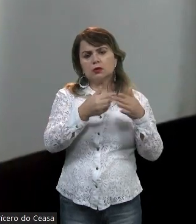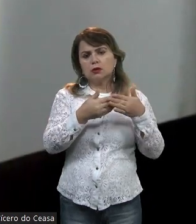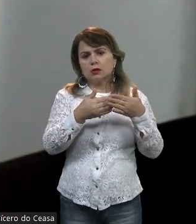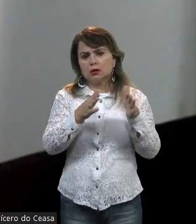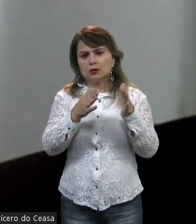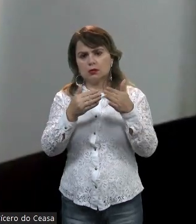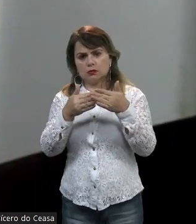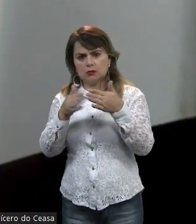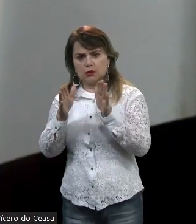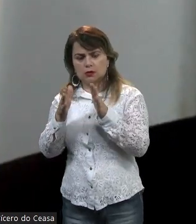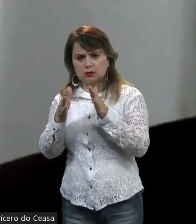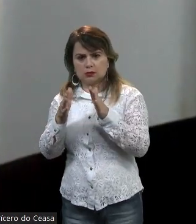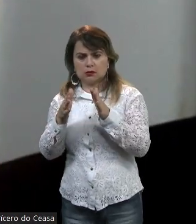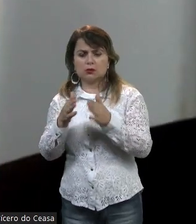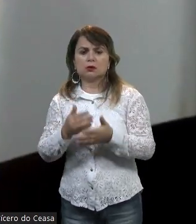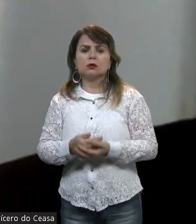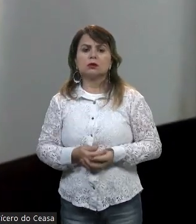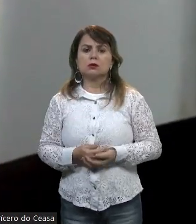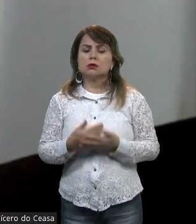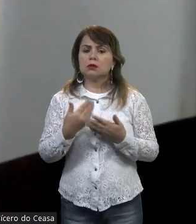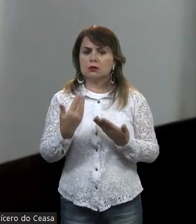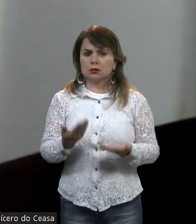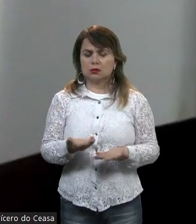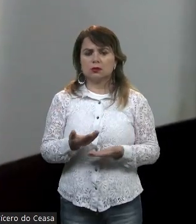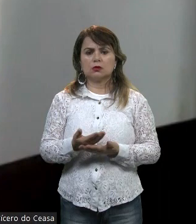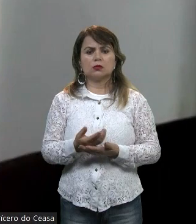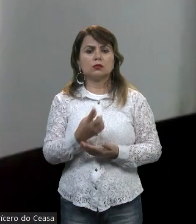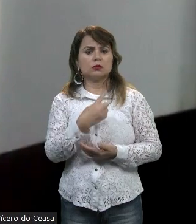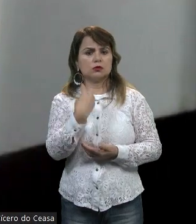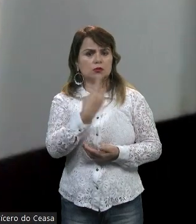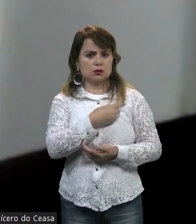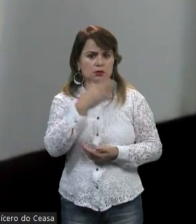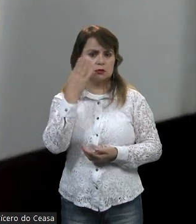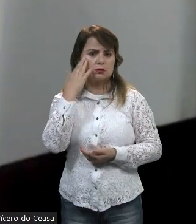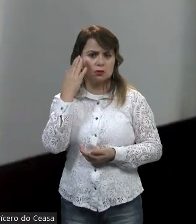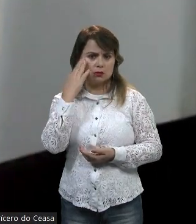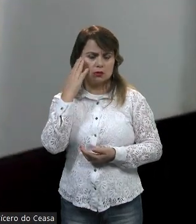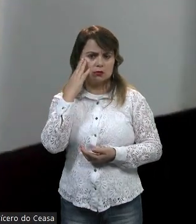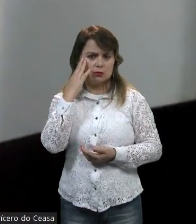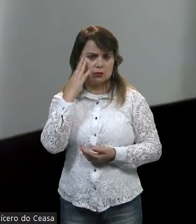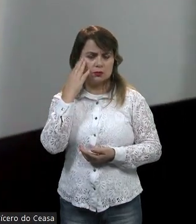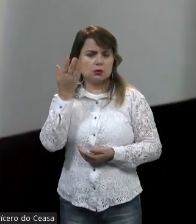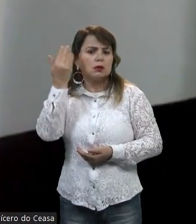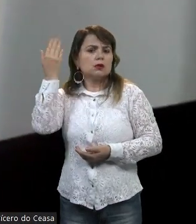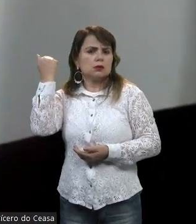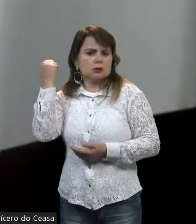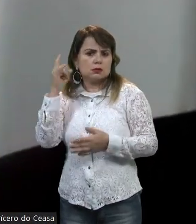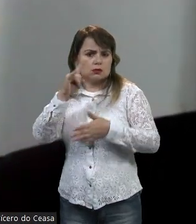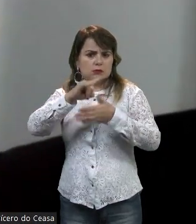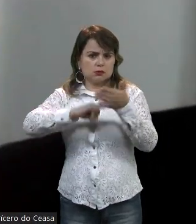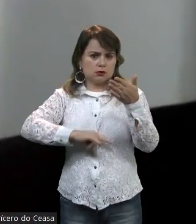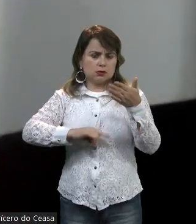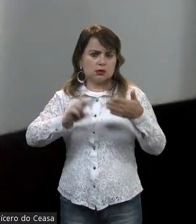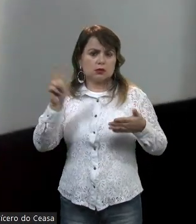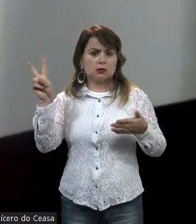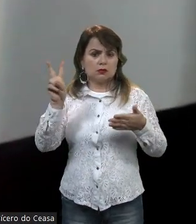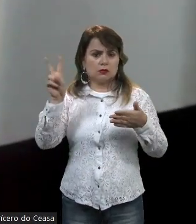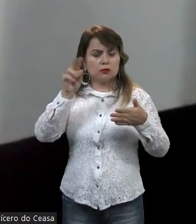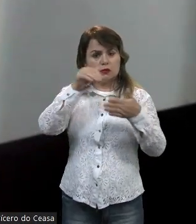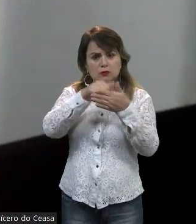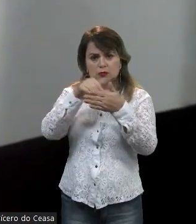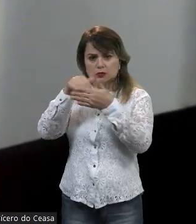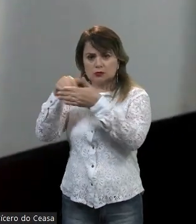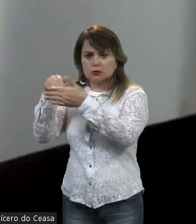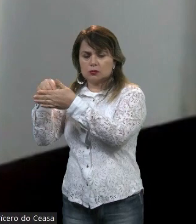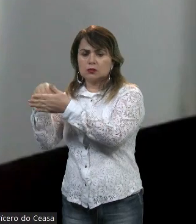cidade. E a gente sabe que nós votamos tanto o projeto como entendemos a